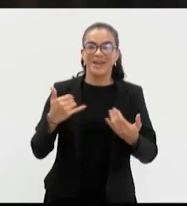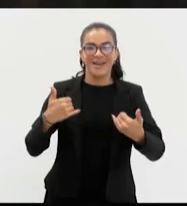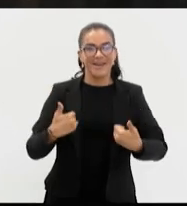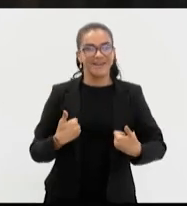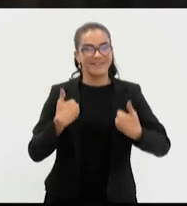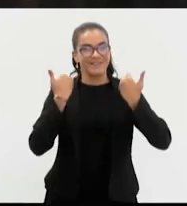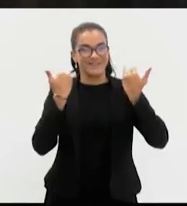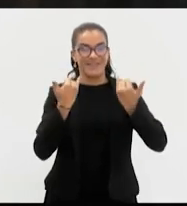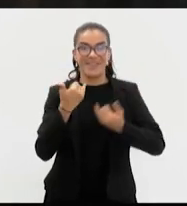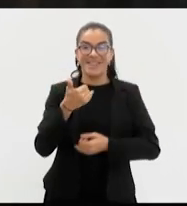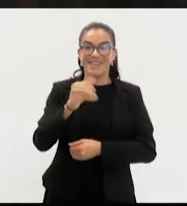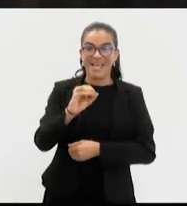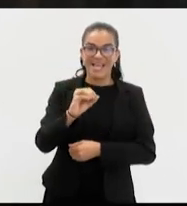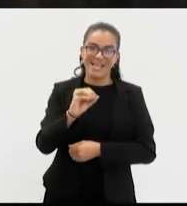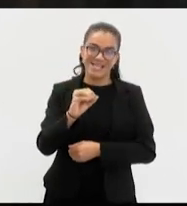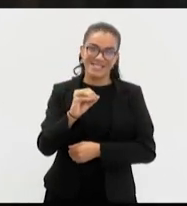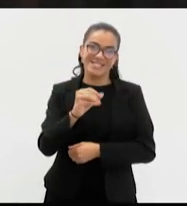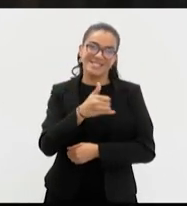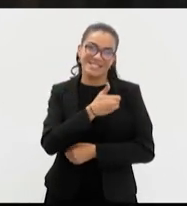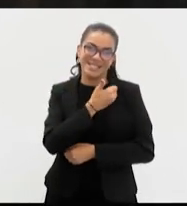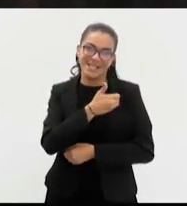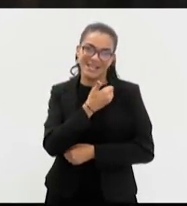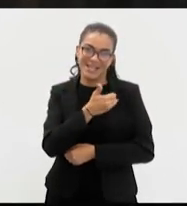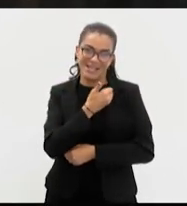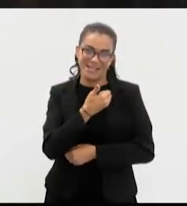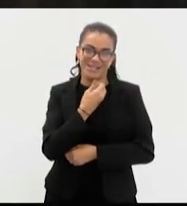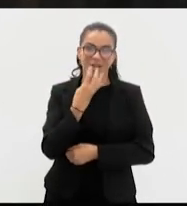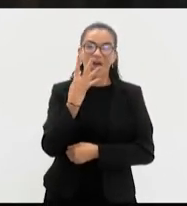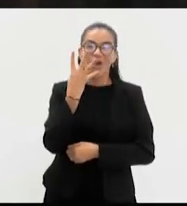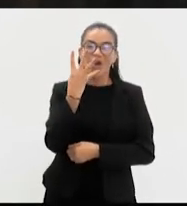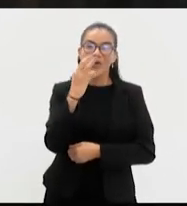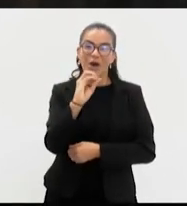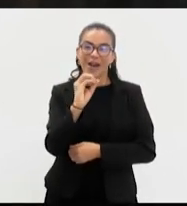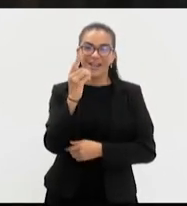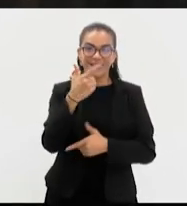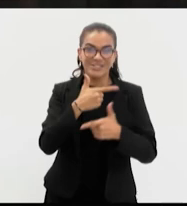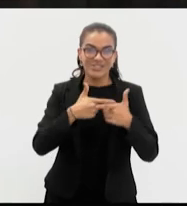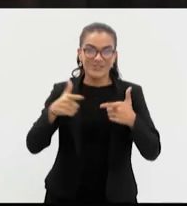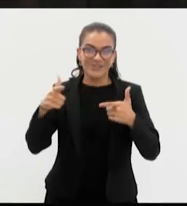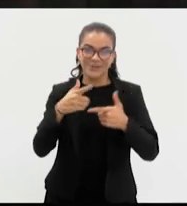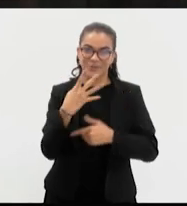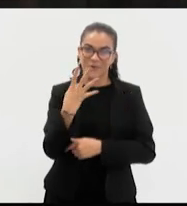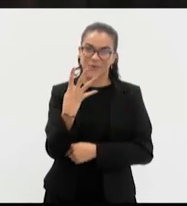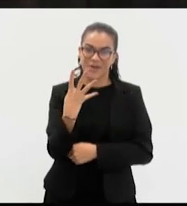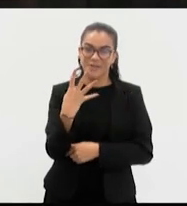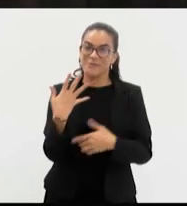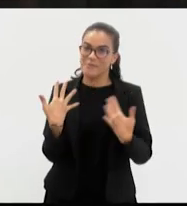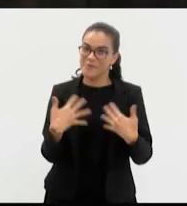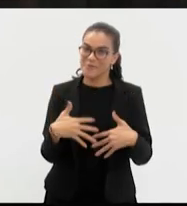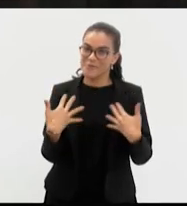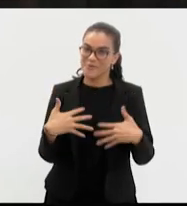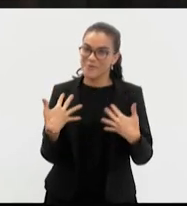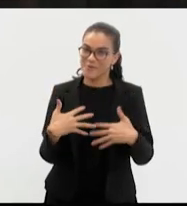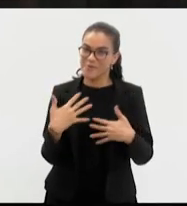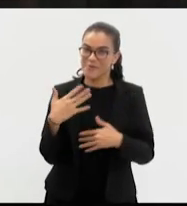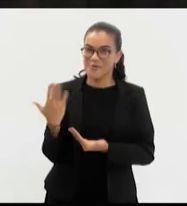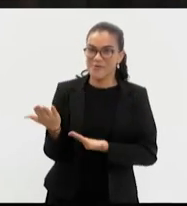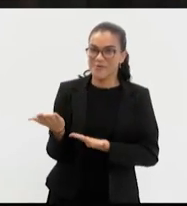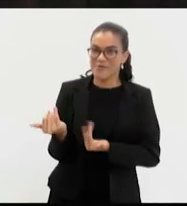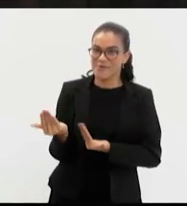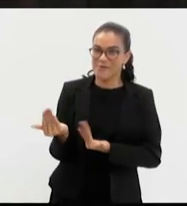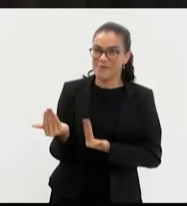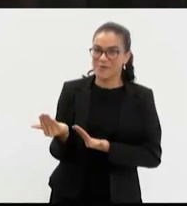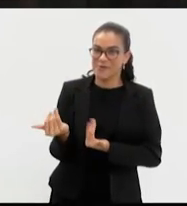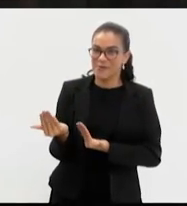completando 10 anosa dividi seus 4 anos por completando anos ainda